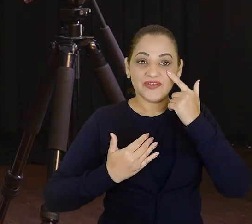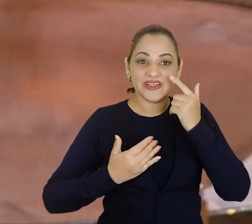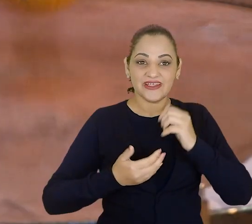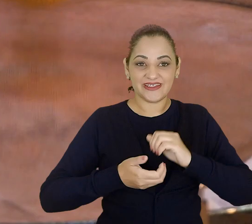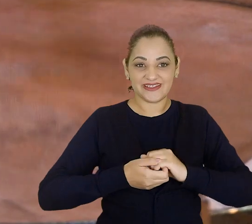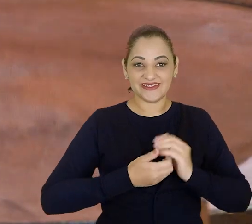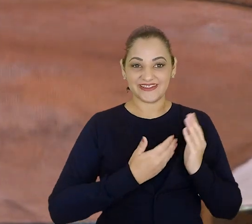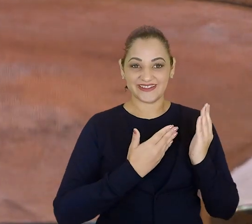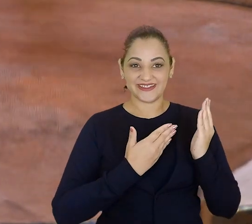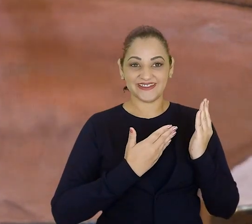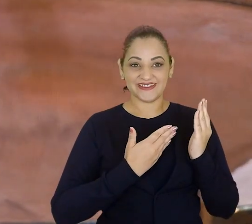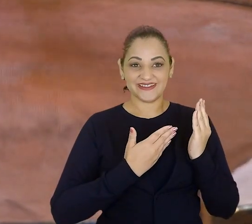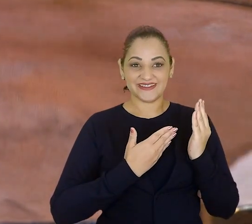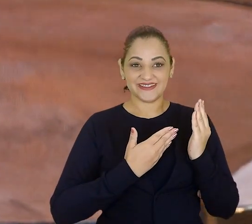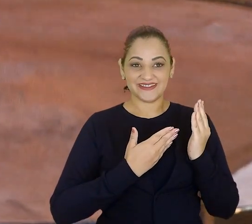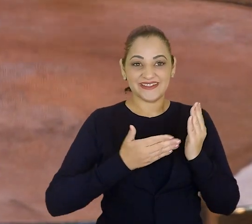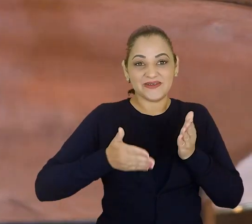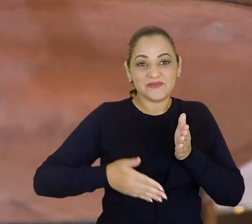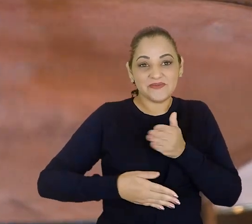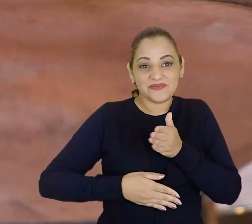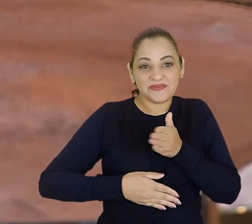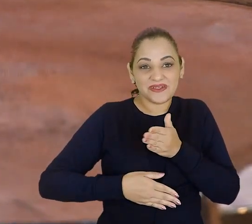diferença.